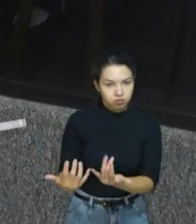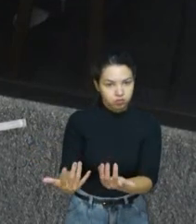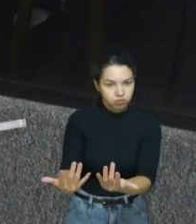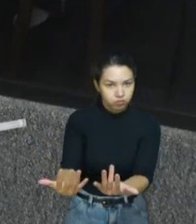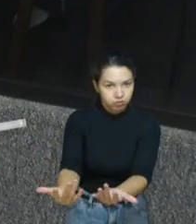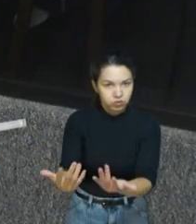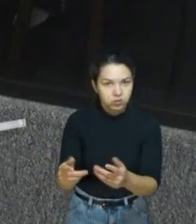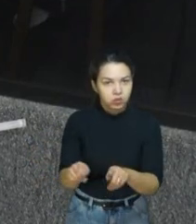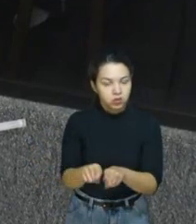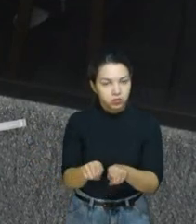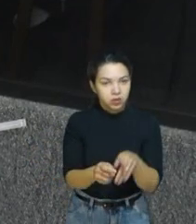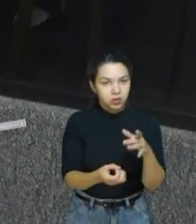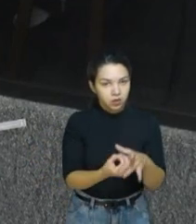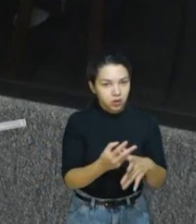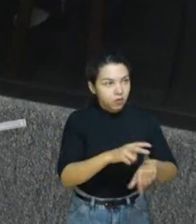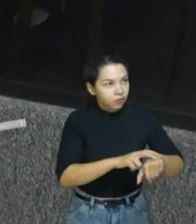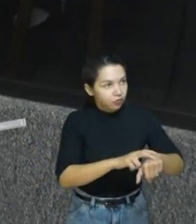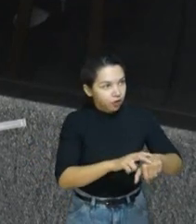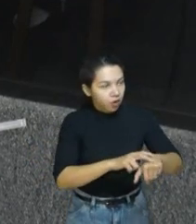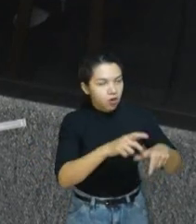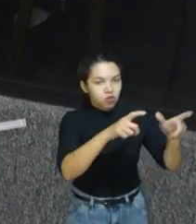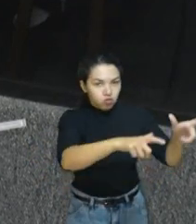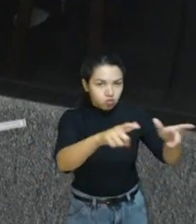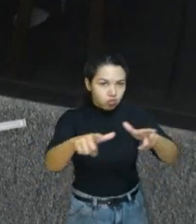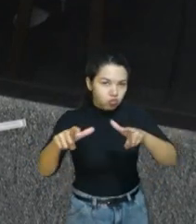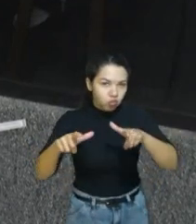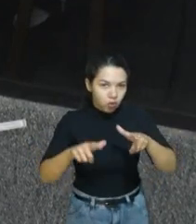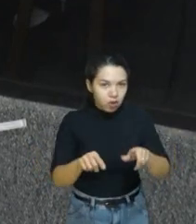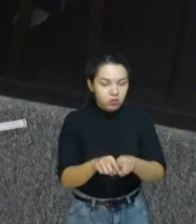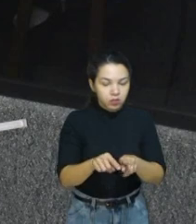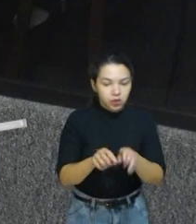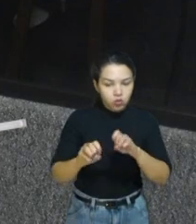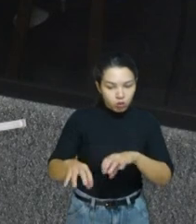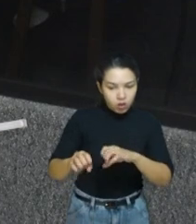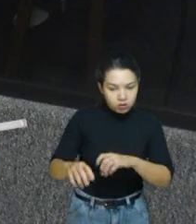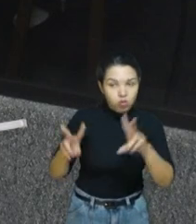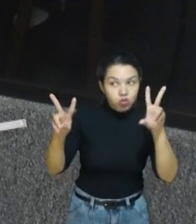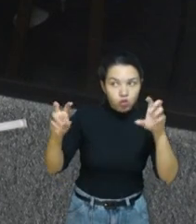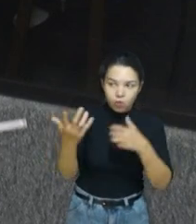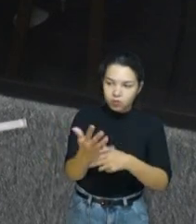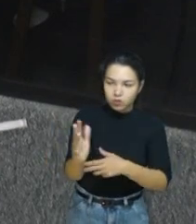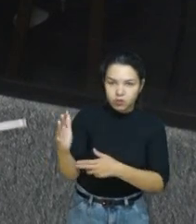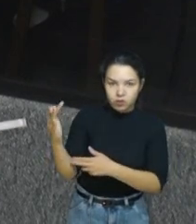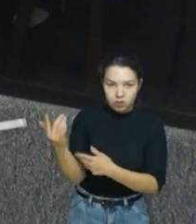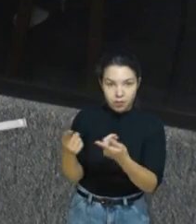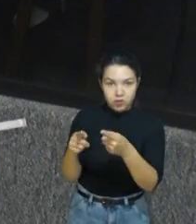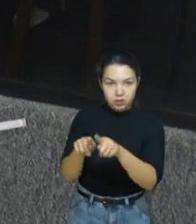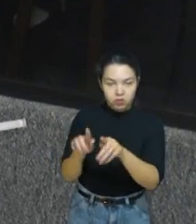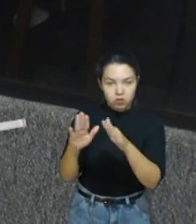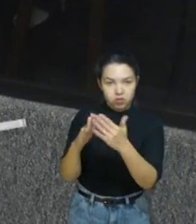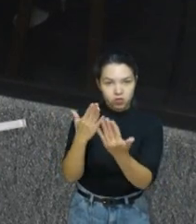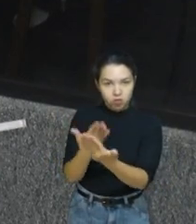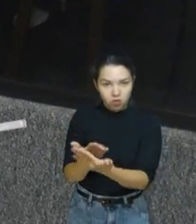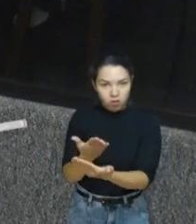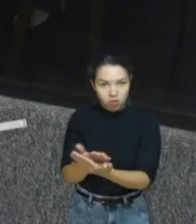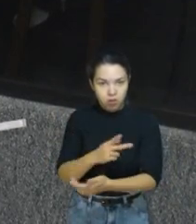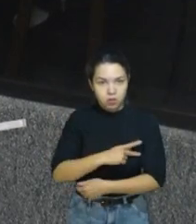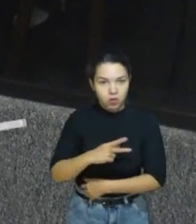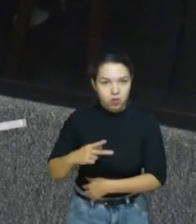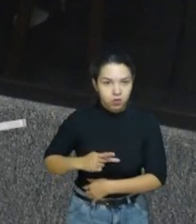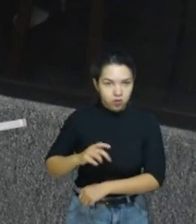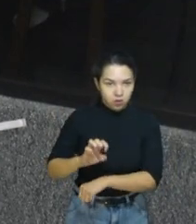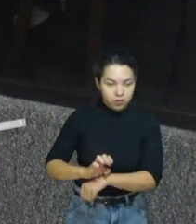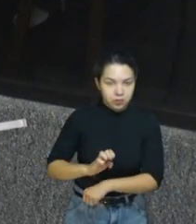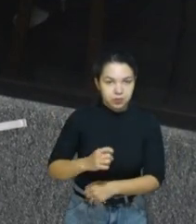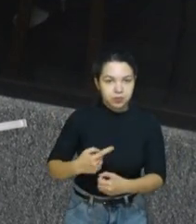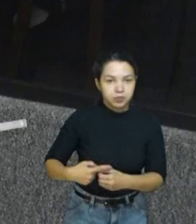criação de espaços verdes, realização de educação ambiental em parceria com escolas públicas e